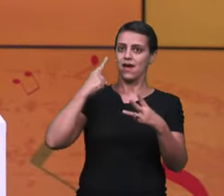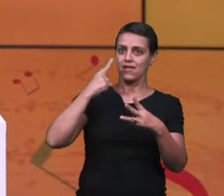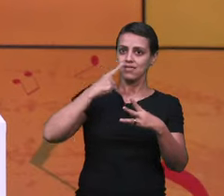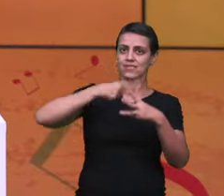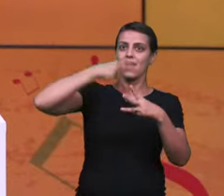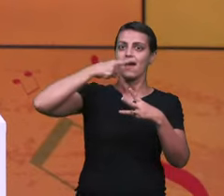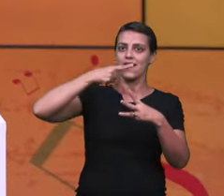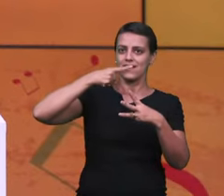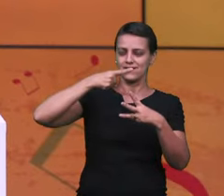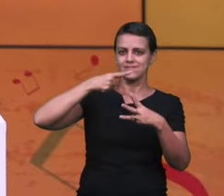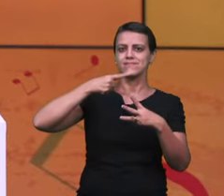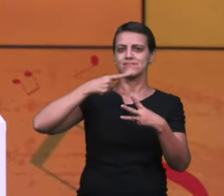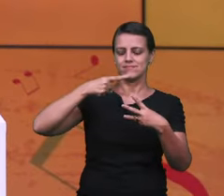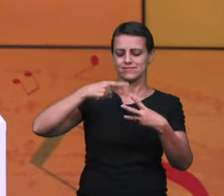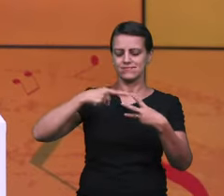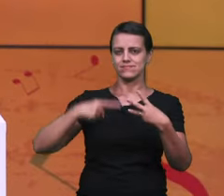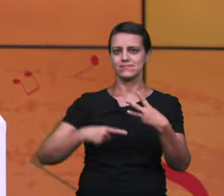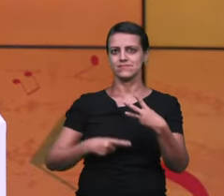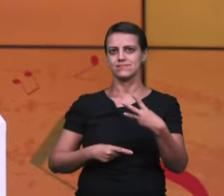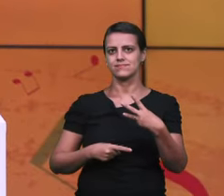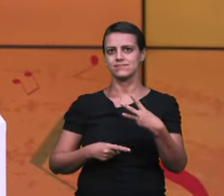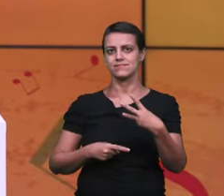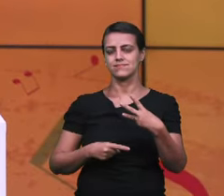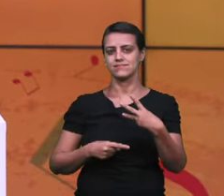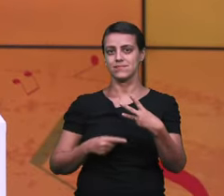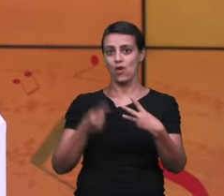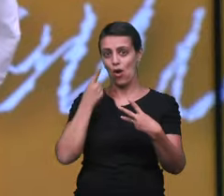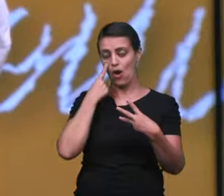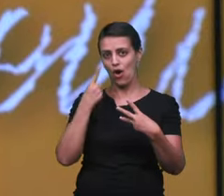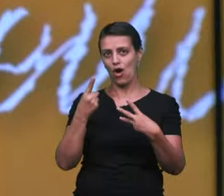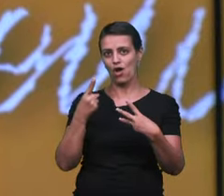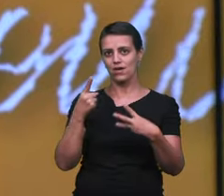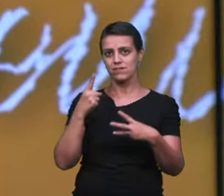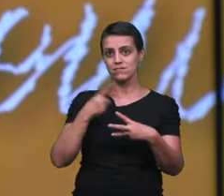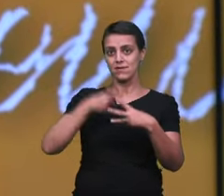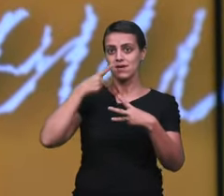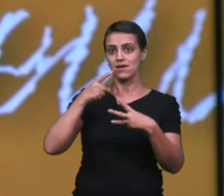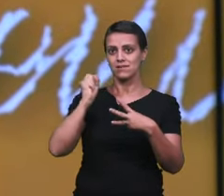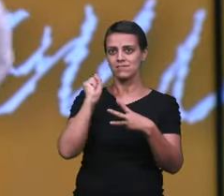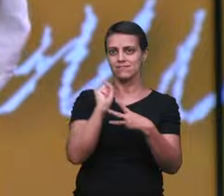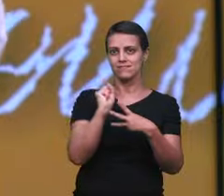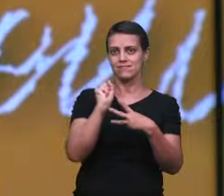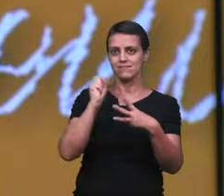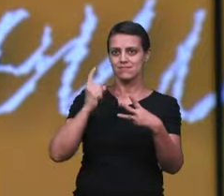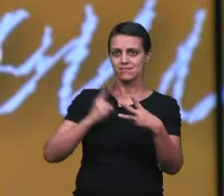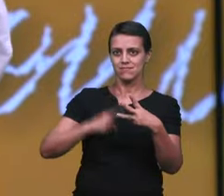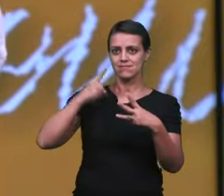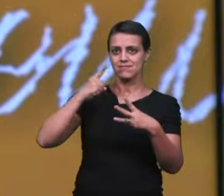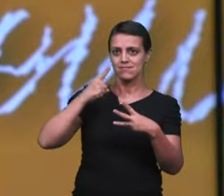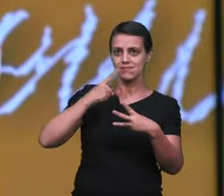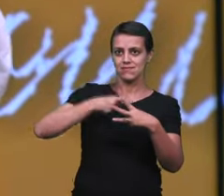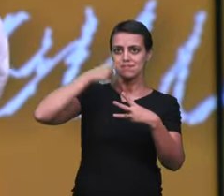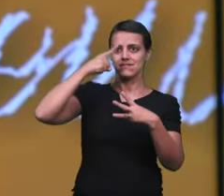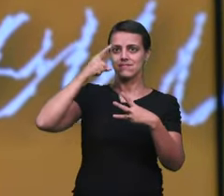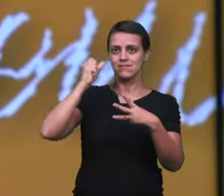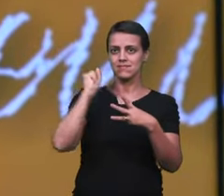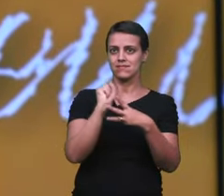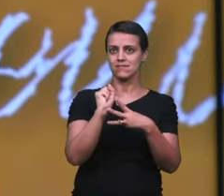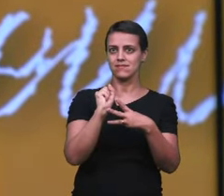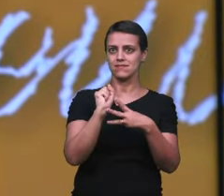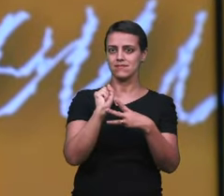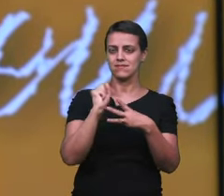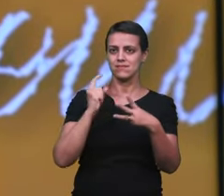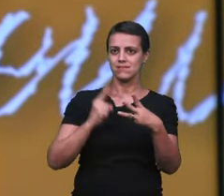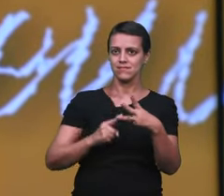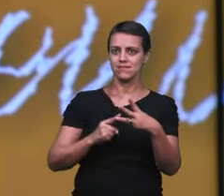tocar novamente no primeiro tempo. Nós vamos fazer assim, ó. Um, dois, três. Um,